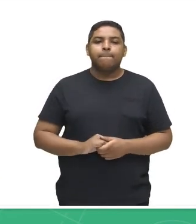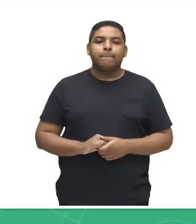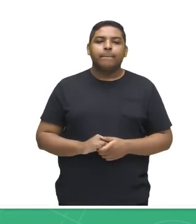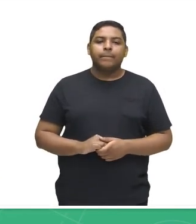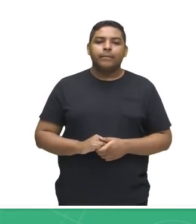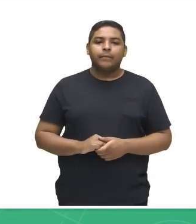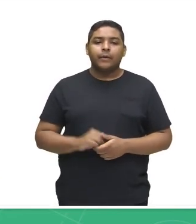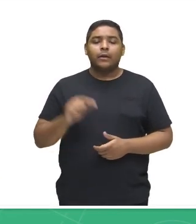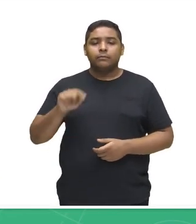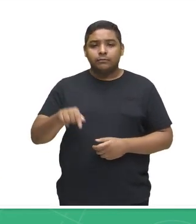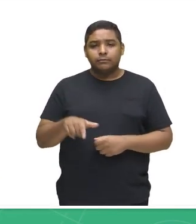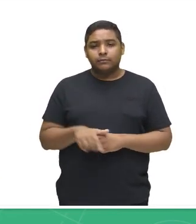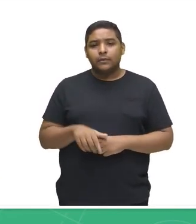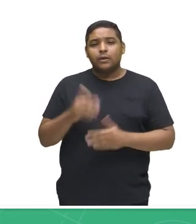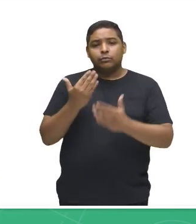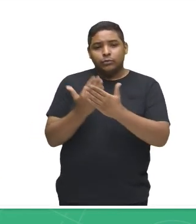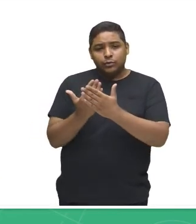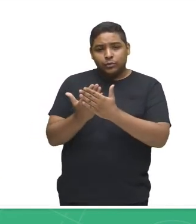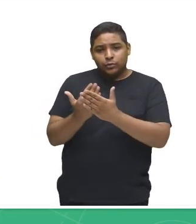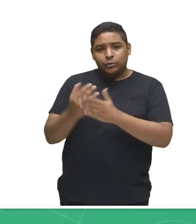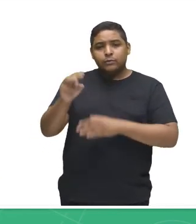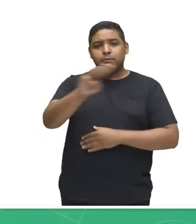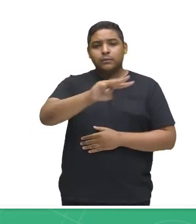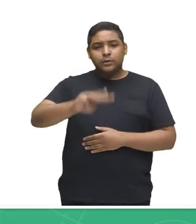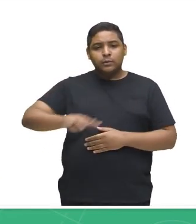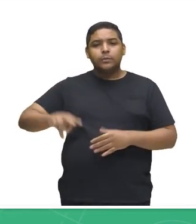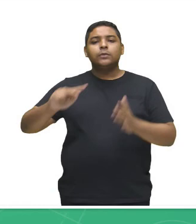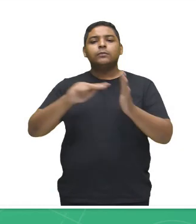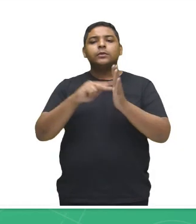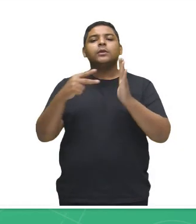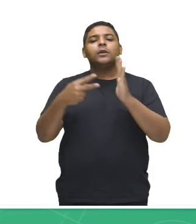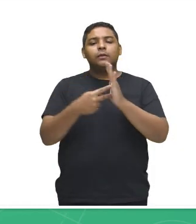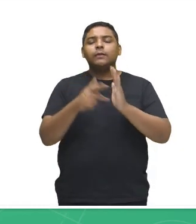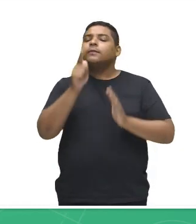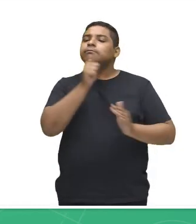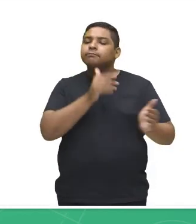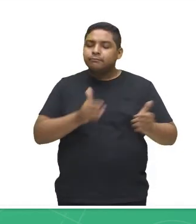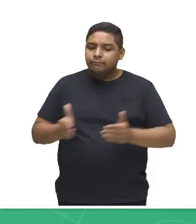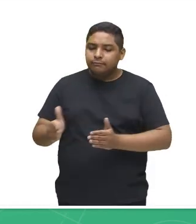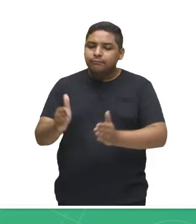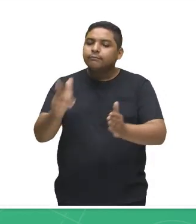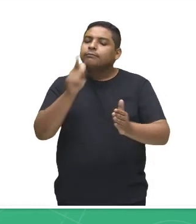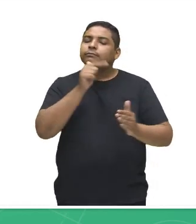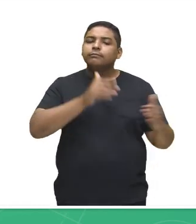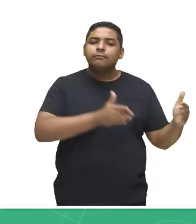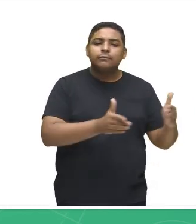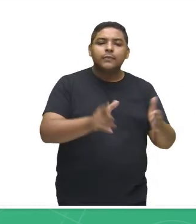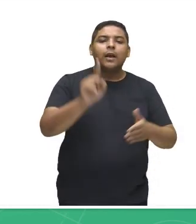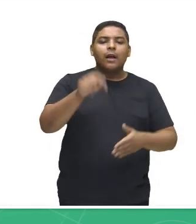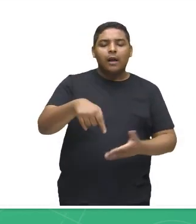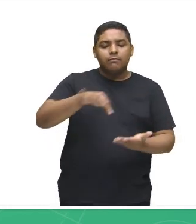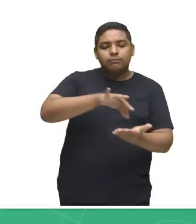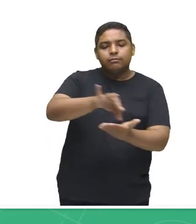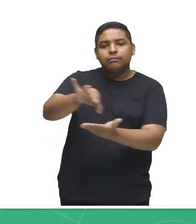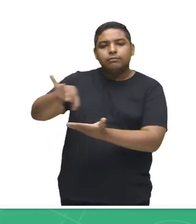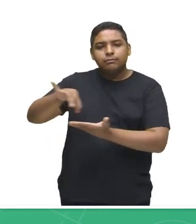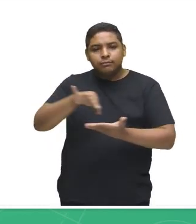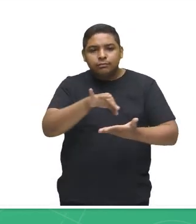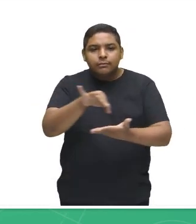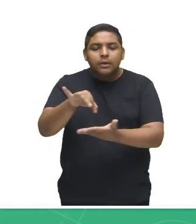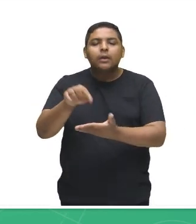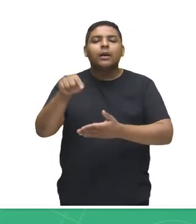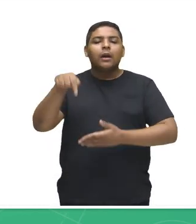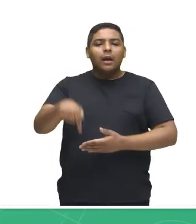os estudos, Mesopotâmia significa terra entre rios. Então, você vê ali aquela localidade como fator fundamental para